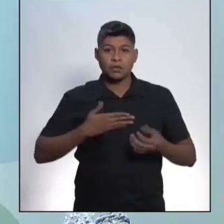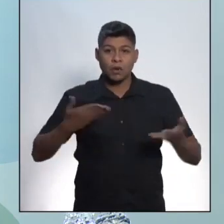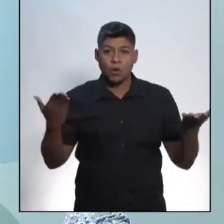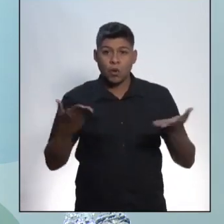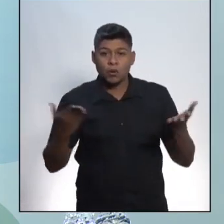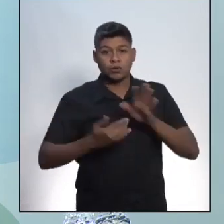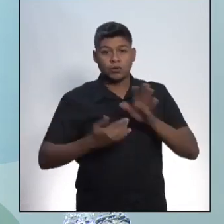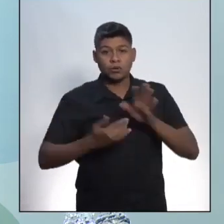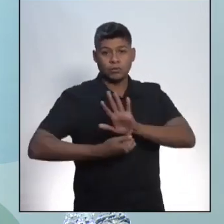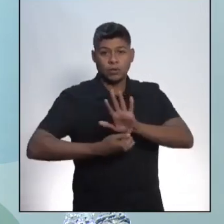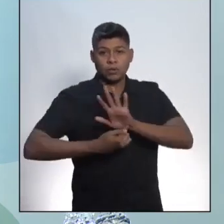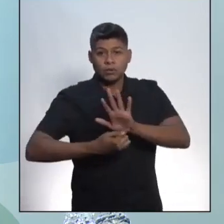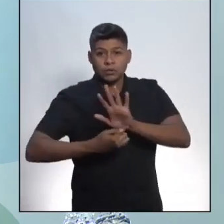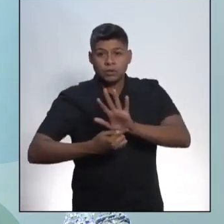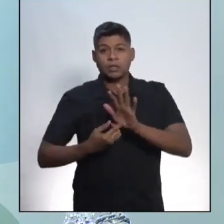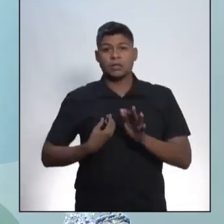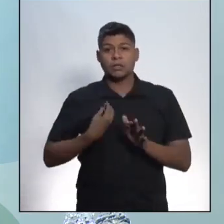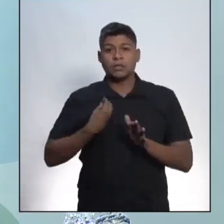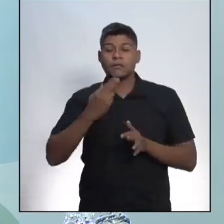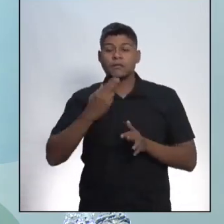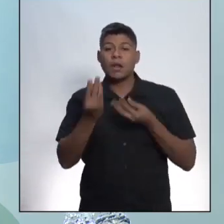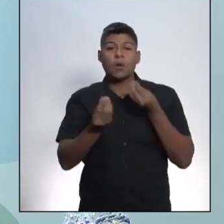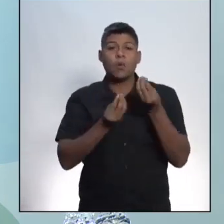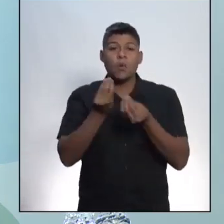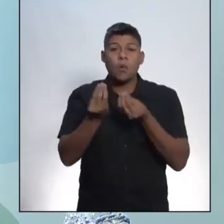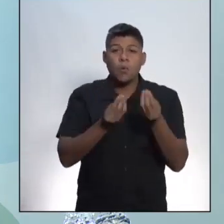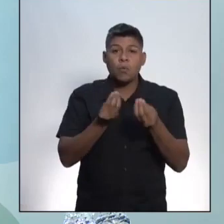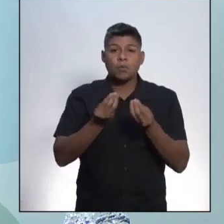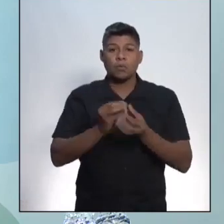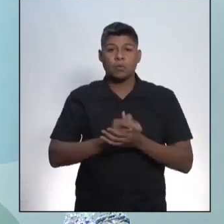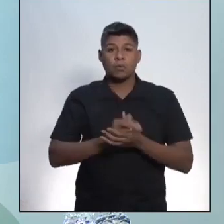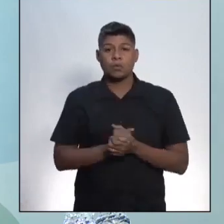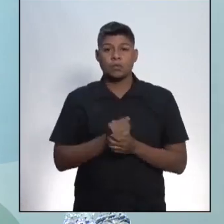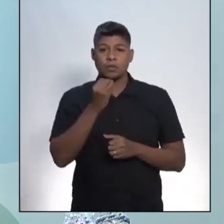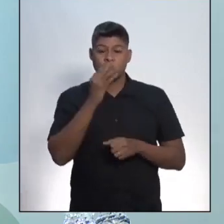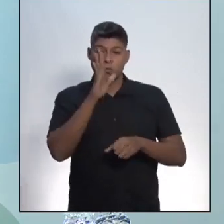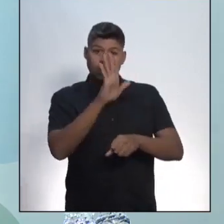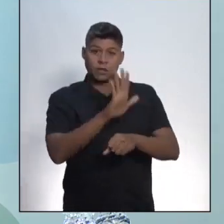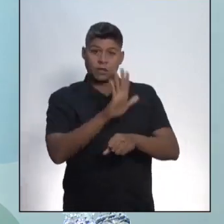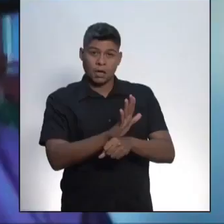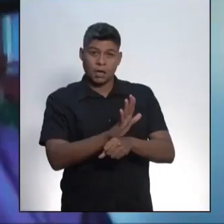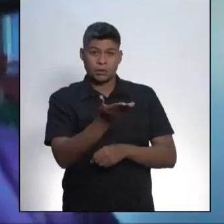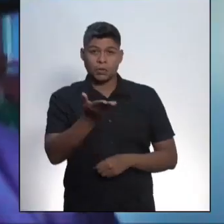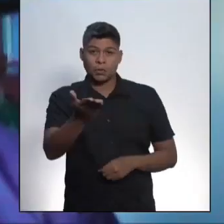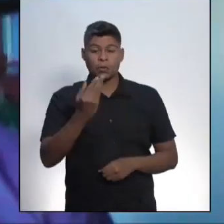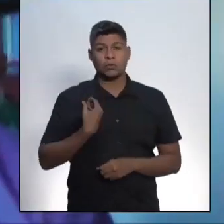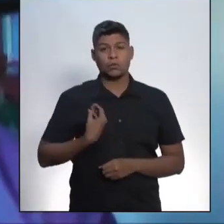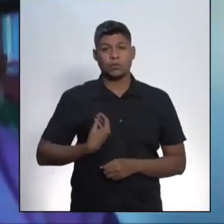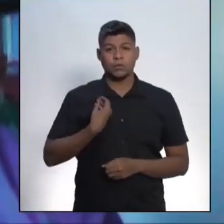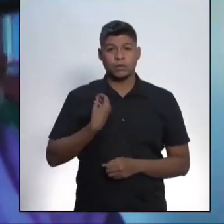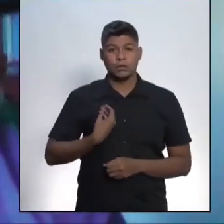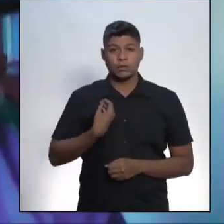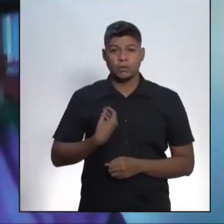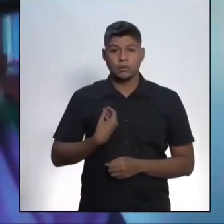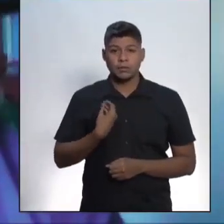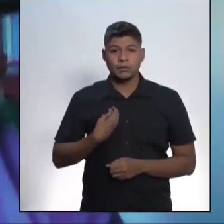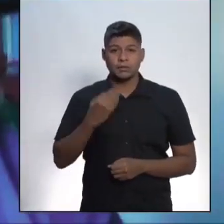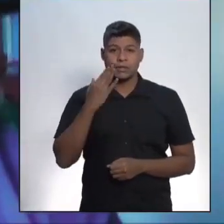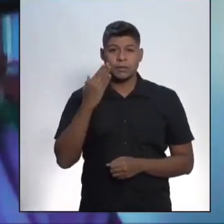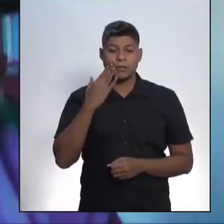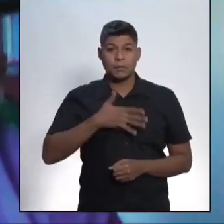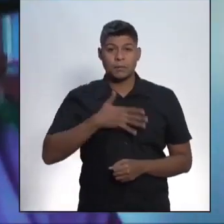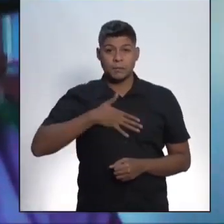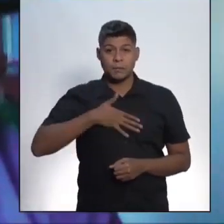se apresenta para a nossa audiência, fala quem você é. Boa tarde a todos e a todas. É um prazer